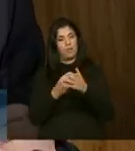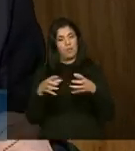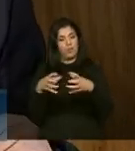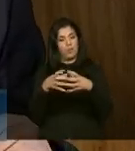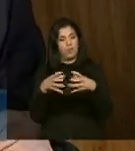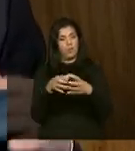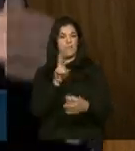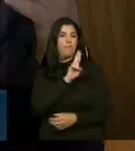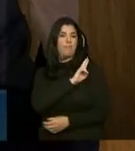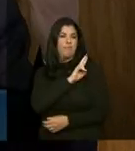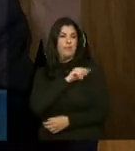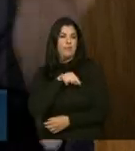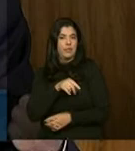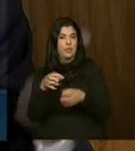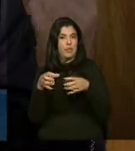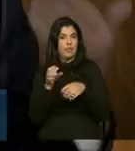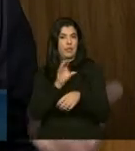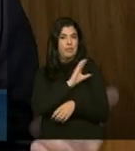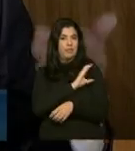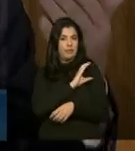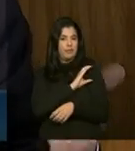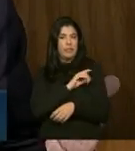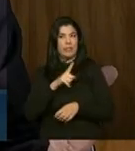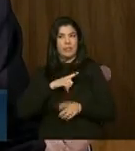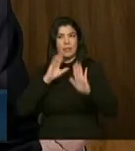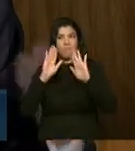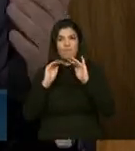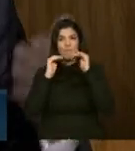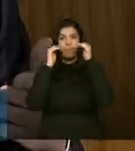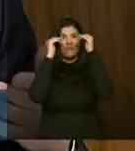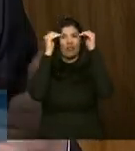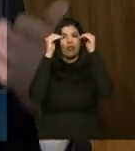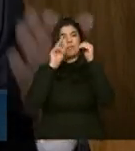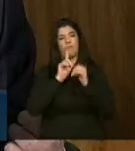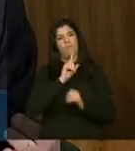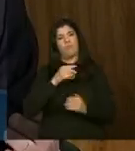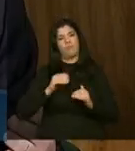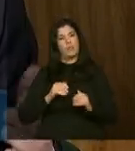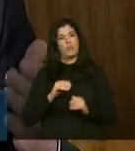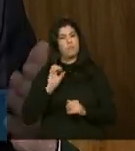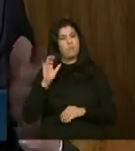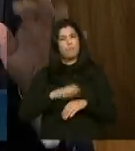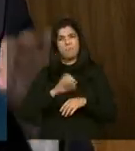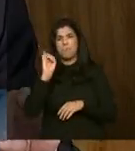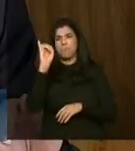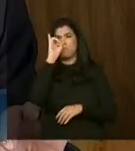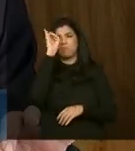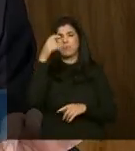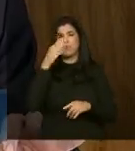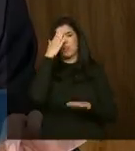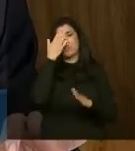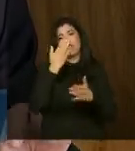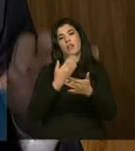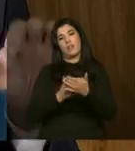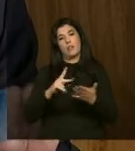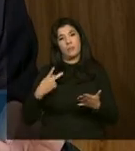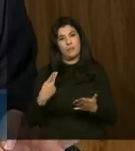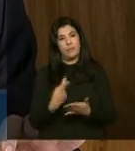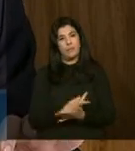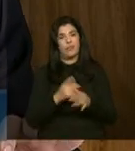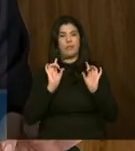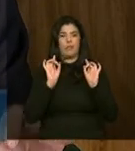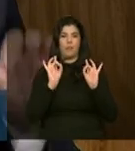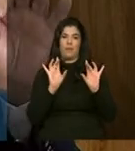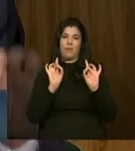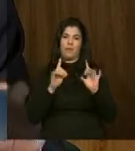fato, ela está à altura do desafio da agenda, o que é fundamental. Então, eu acredito que esse momento aqui é muito